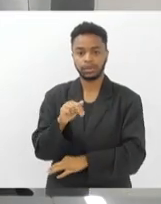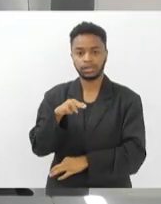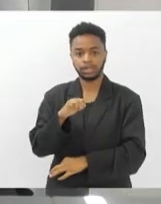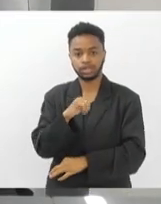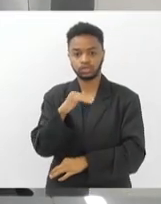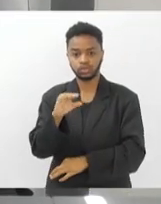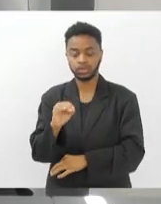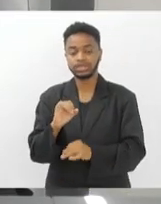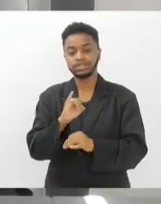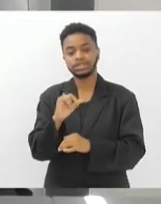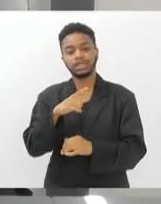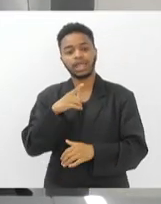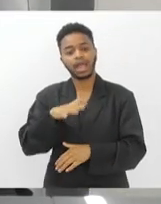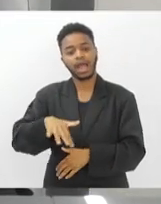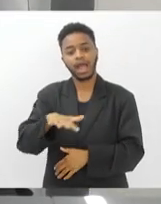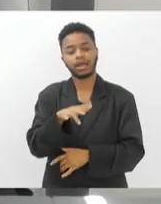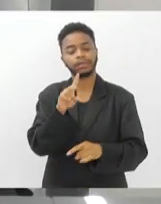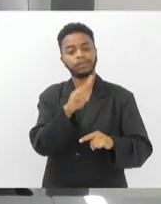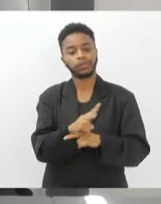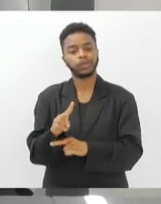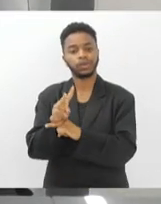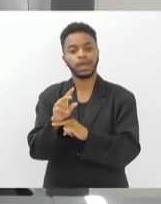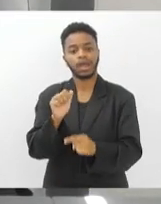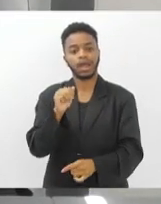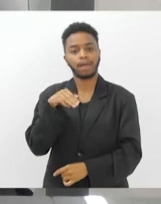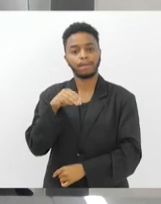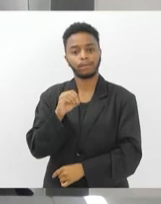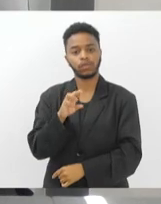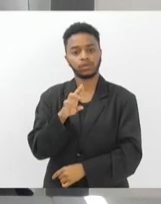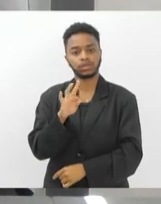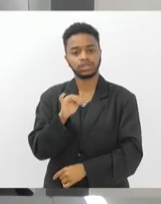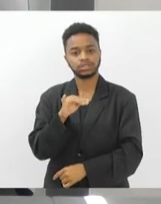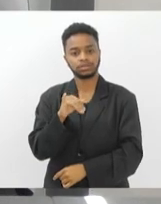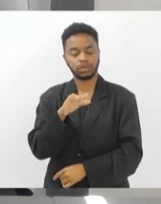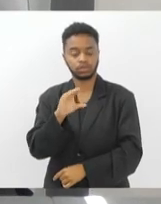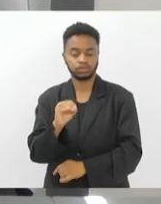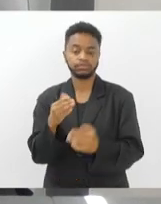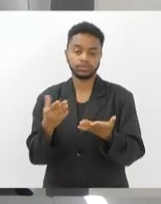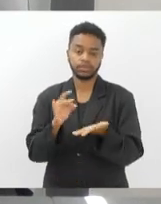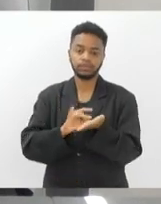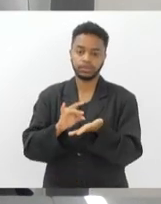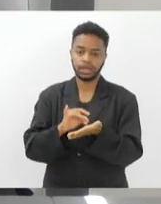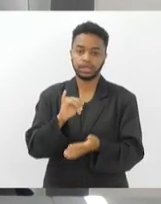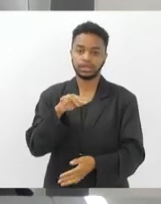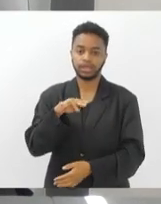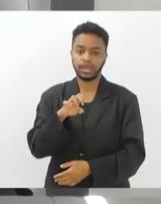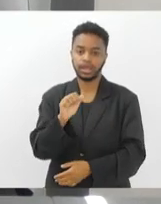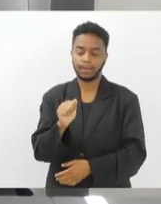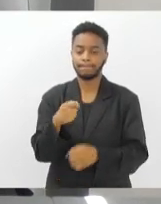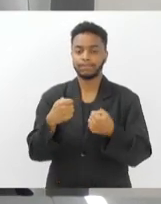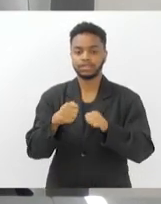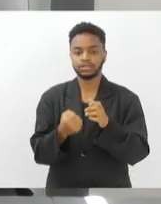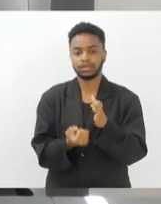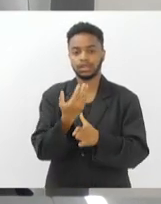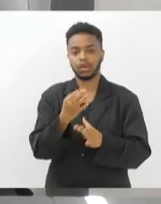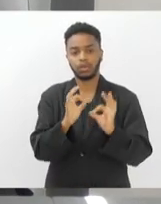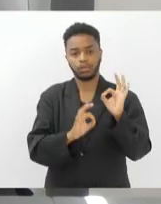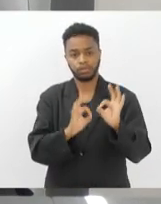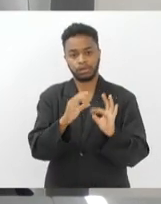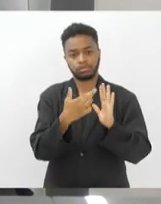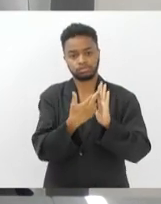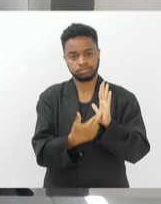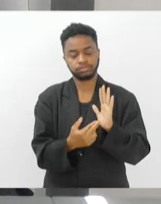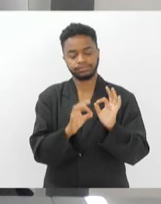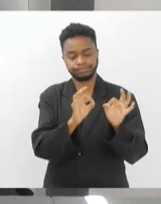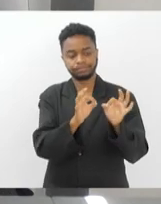preservação o amortecimento da floresta, de fato tem que o INEA fazer o plano de manejo. A regulamentação.